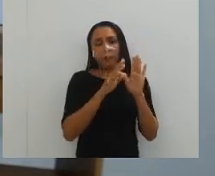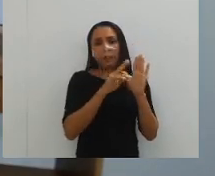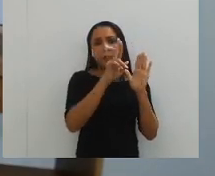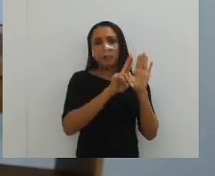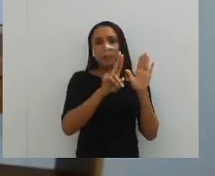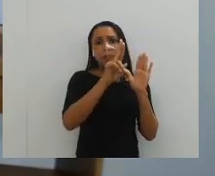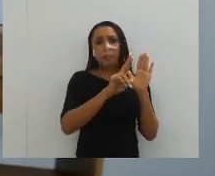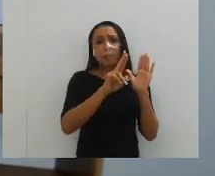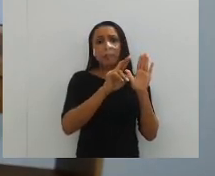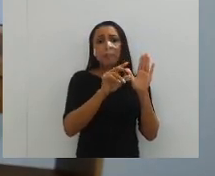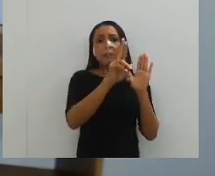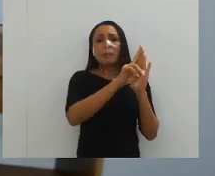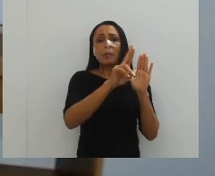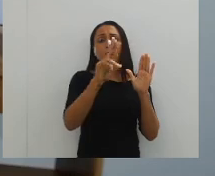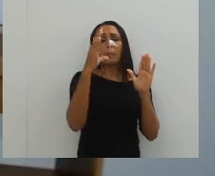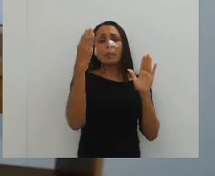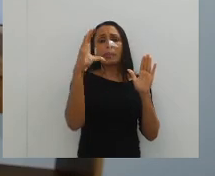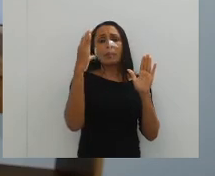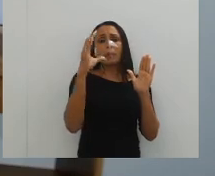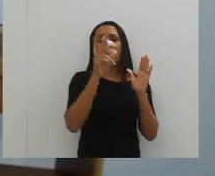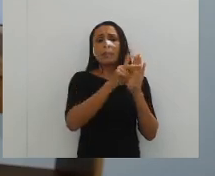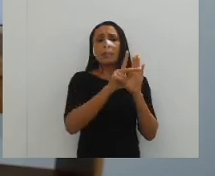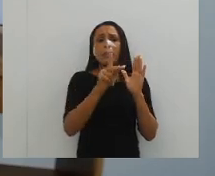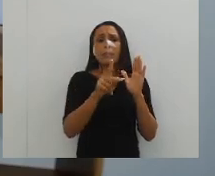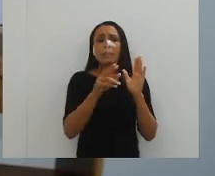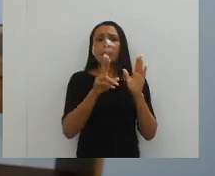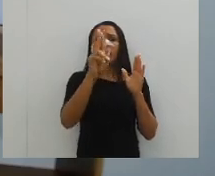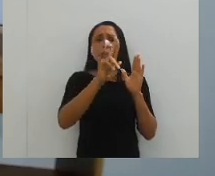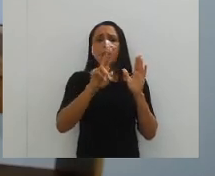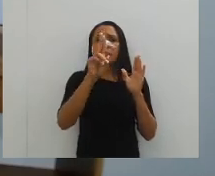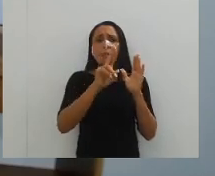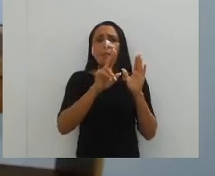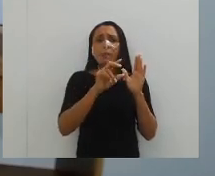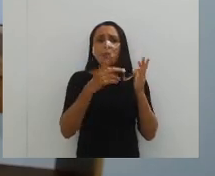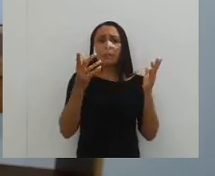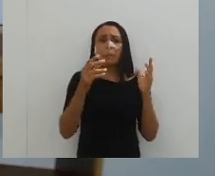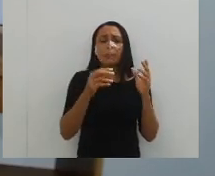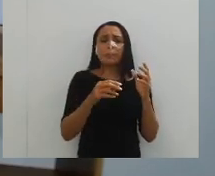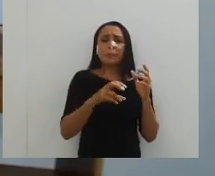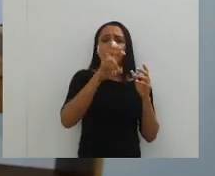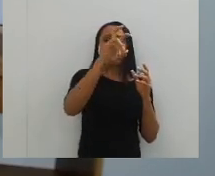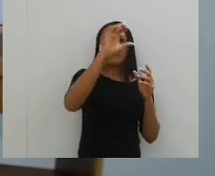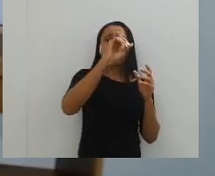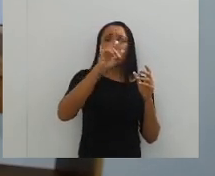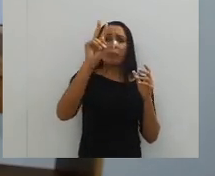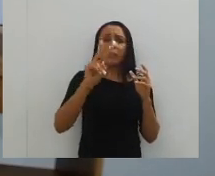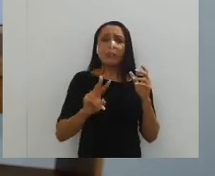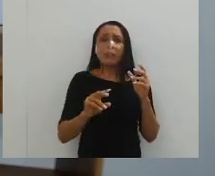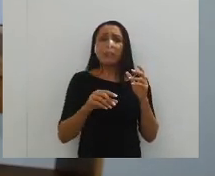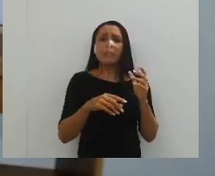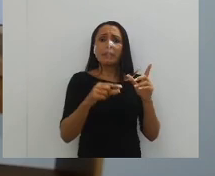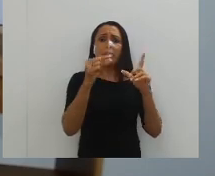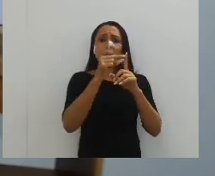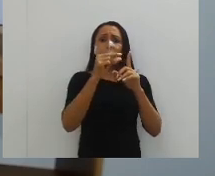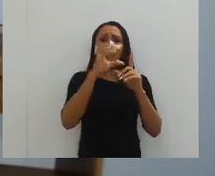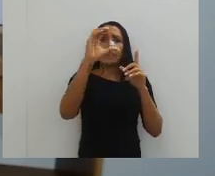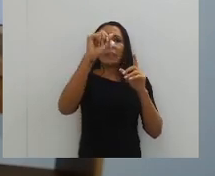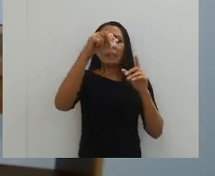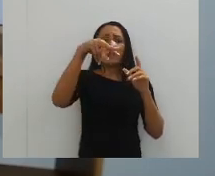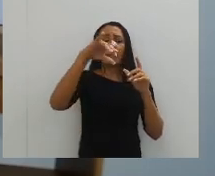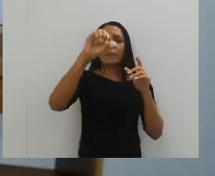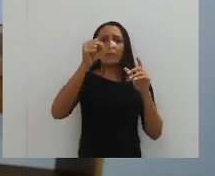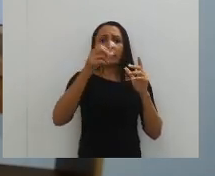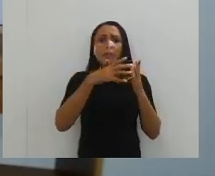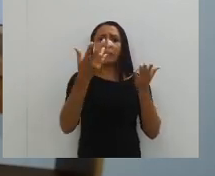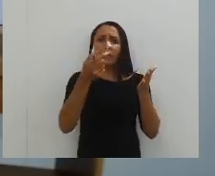nome científico. Andrei, eu vou usar no meu texto 50 vezes a palavra canis. É obrigado a